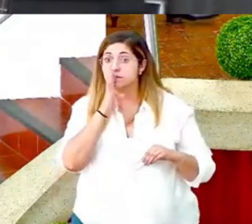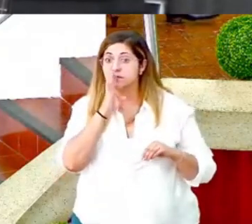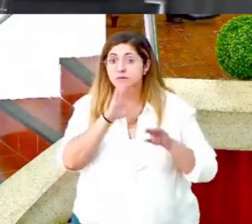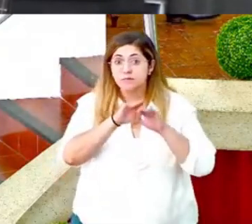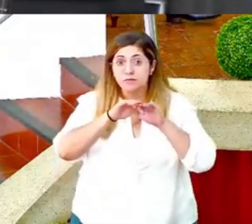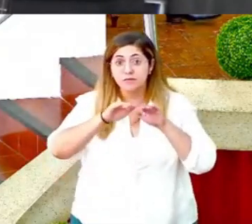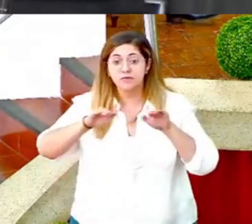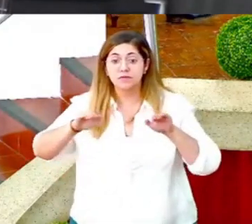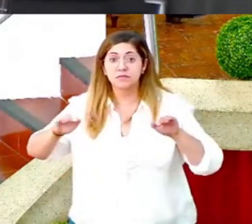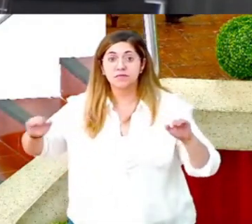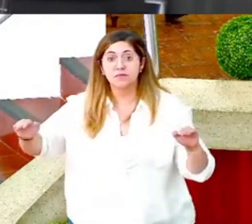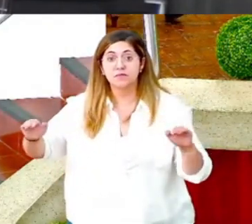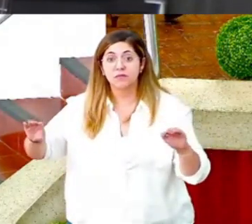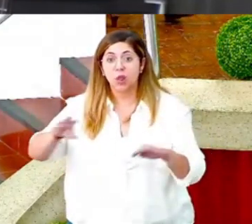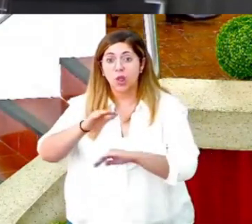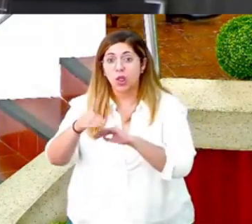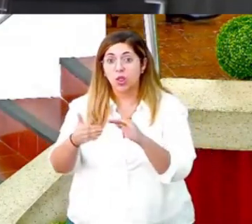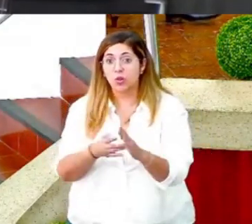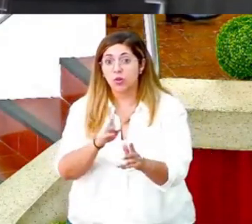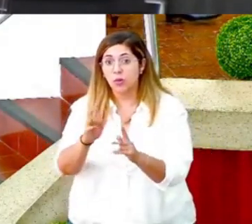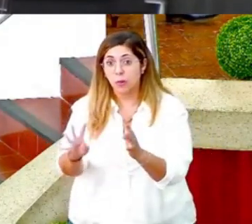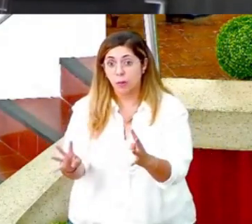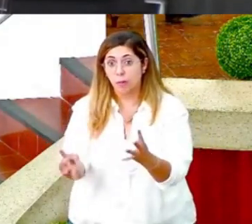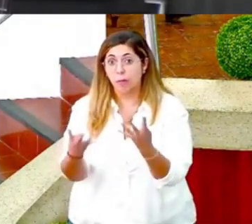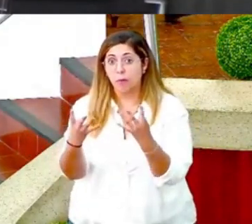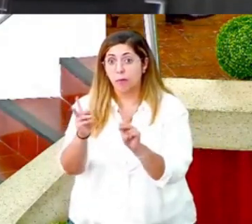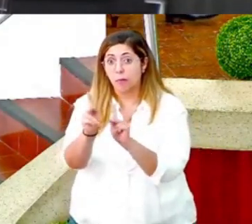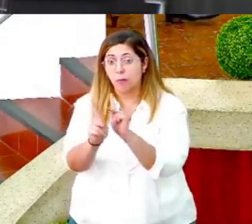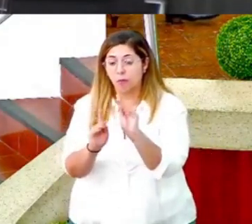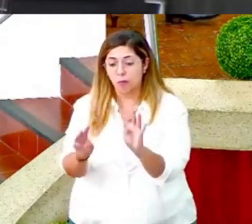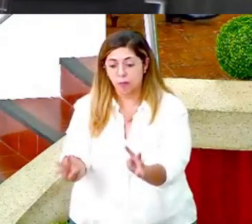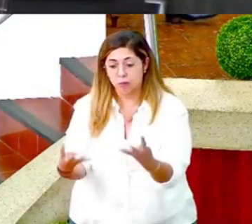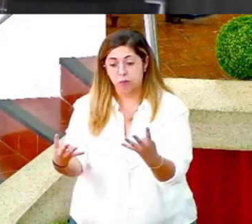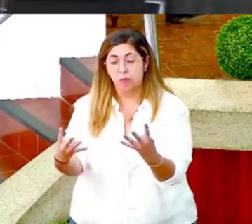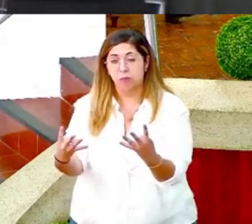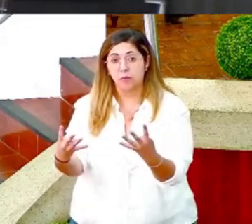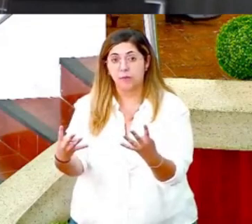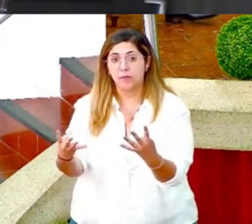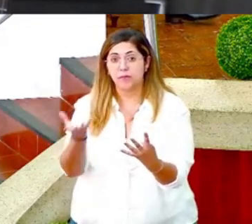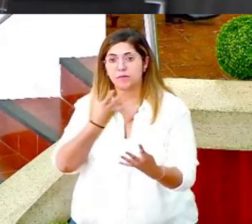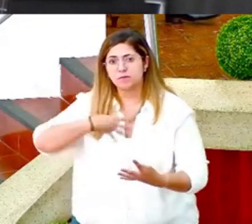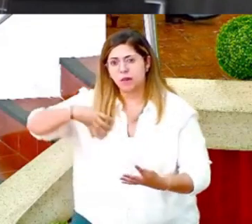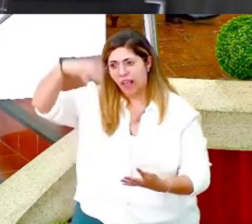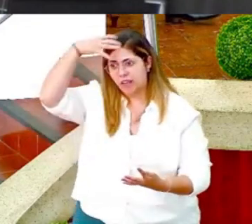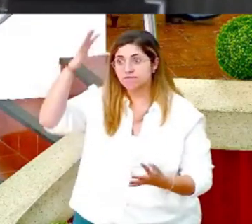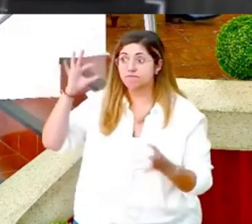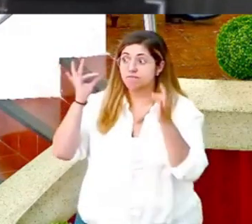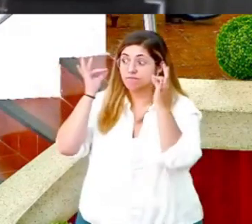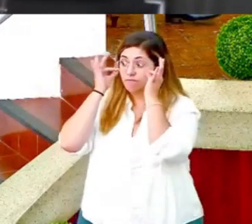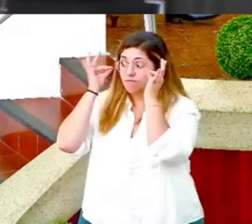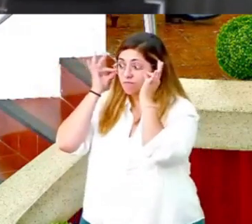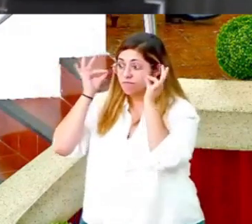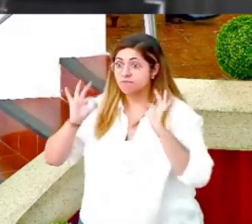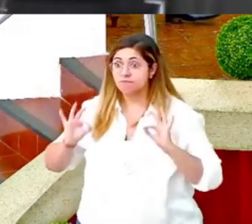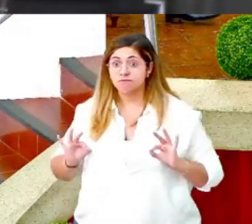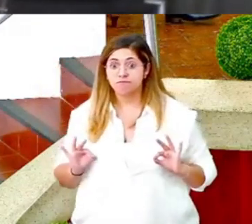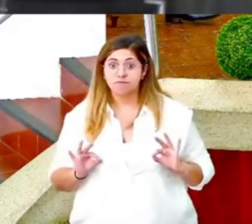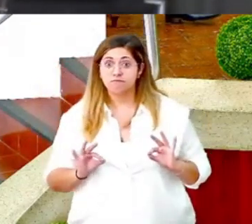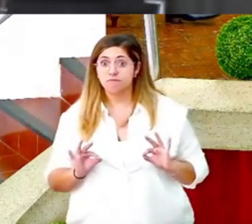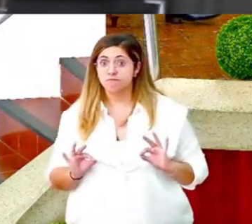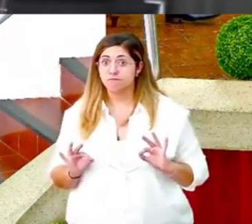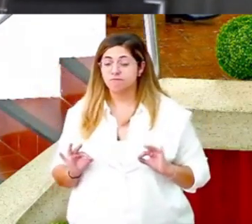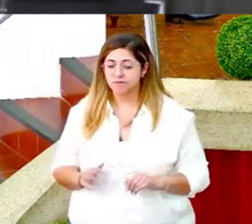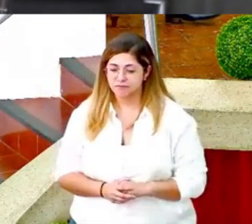uma mosca voando, porque o rei estava extremamente alarmado, porque o rei estava extremamente